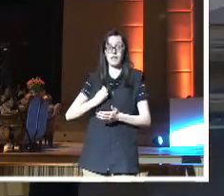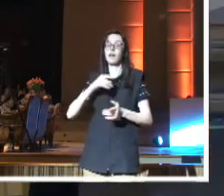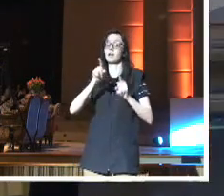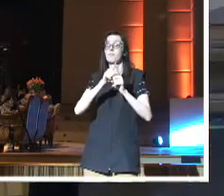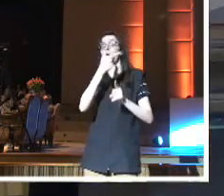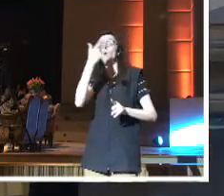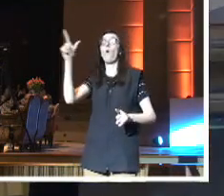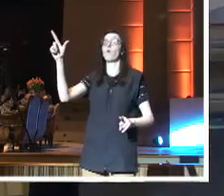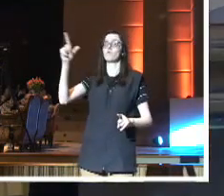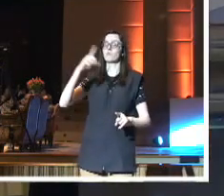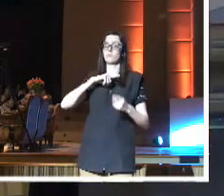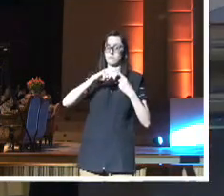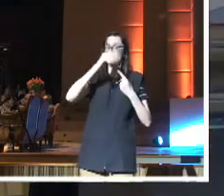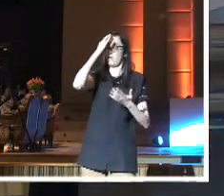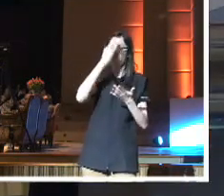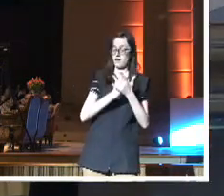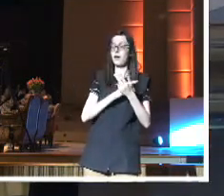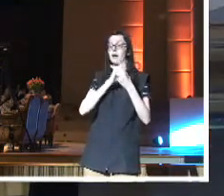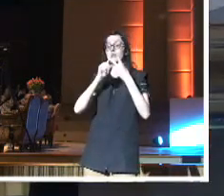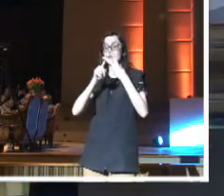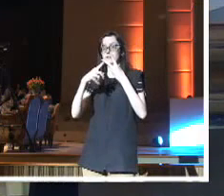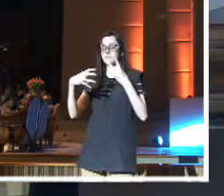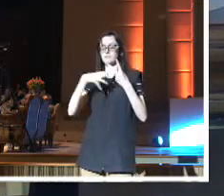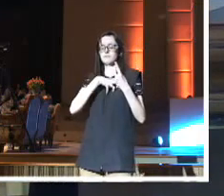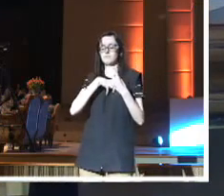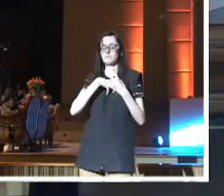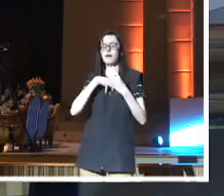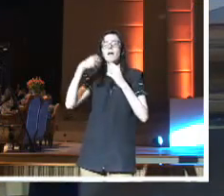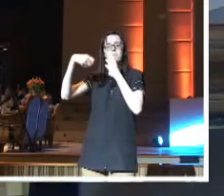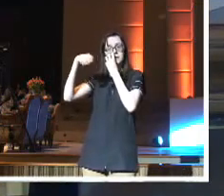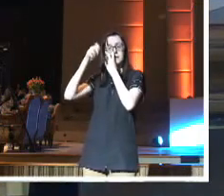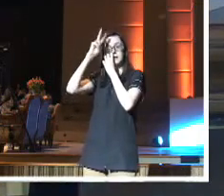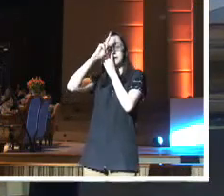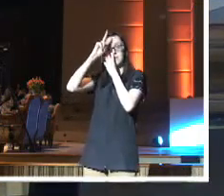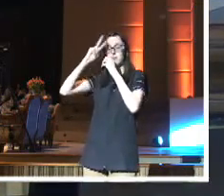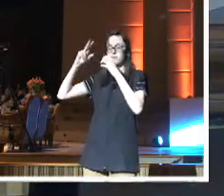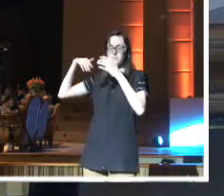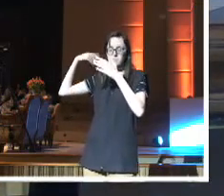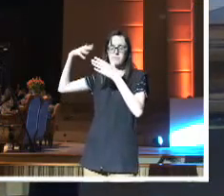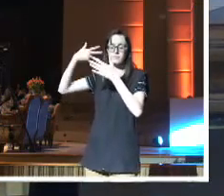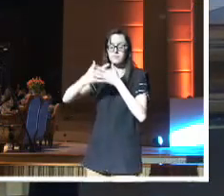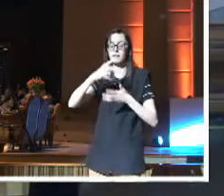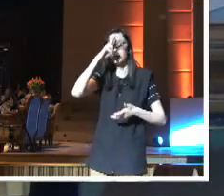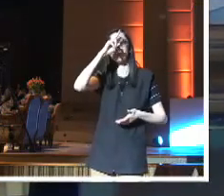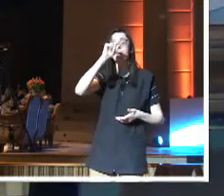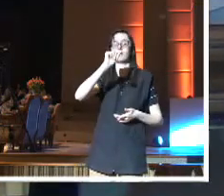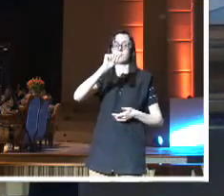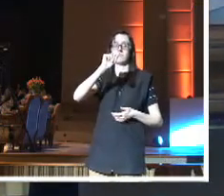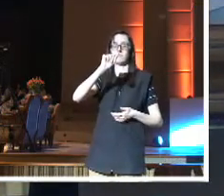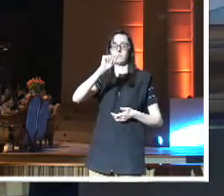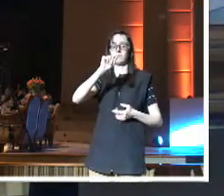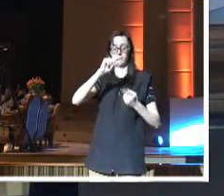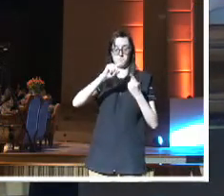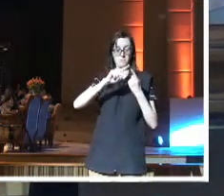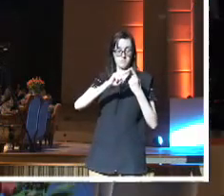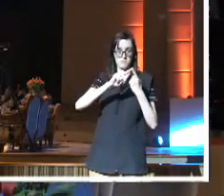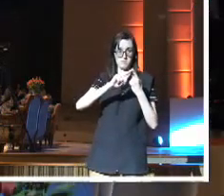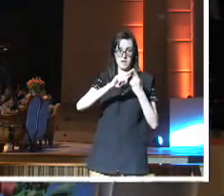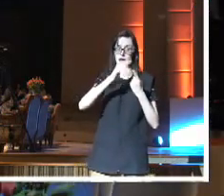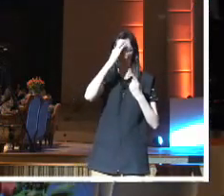outro sentimento que eu tenho que trazer à minha alma e que faz parte dessa fé. Esse